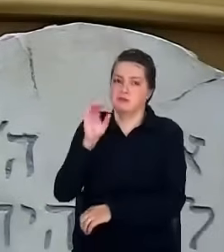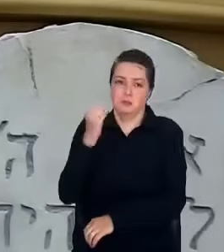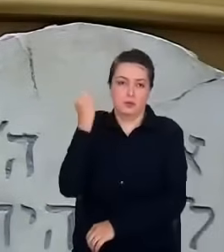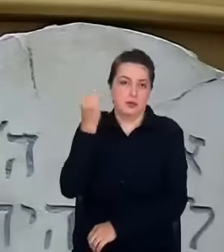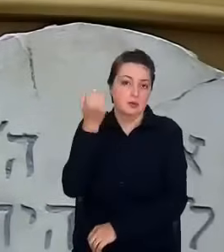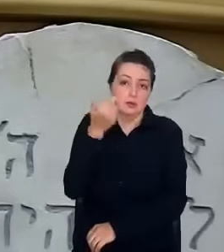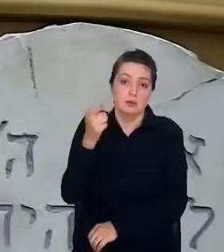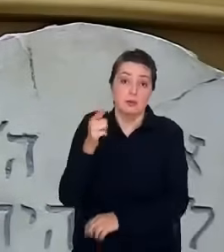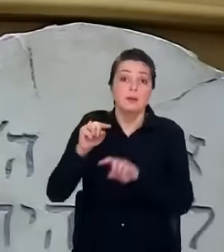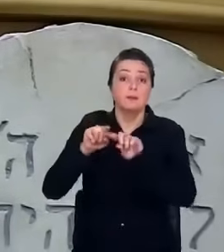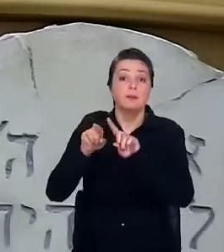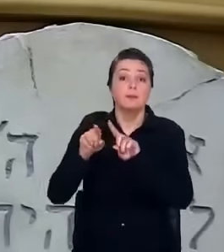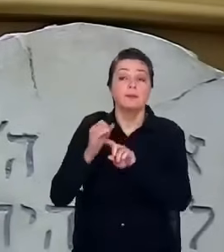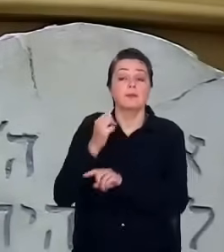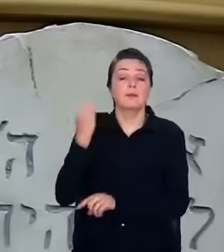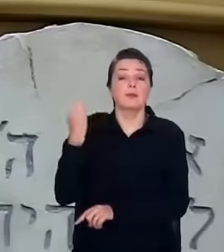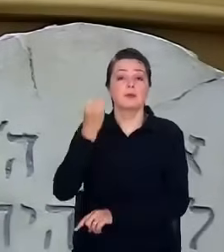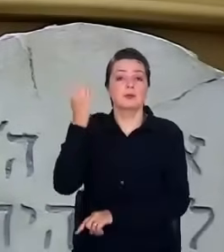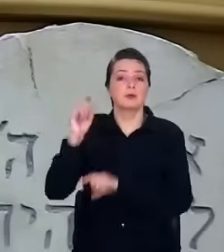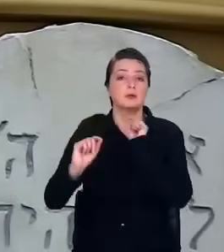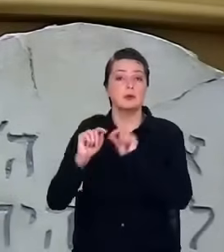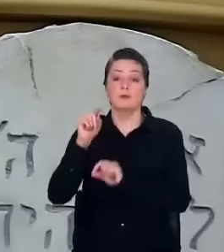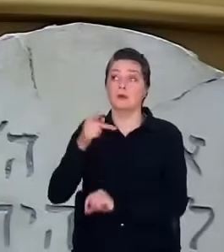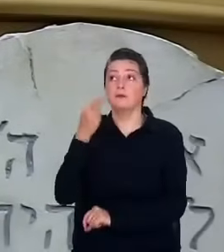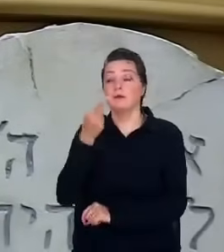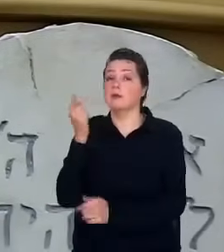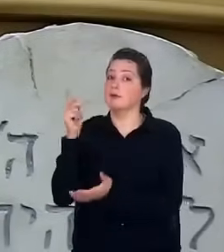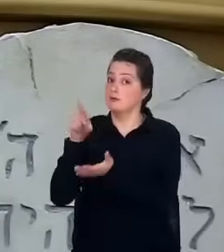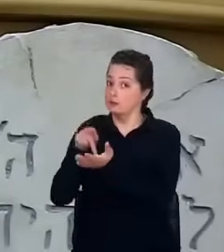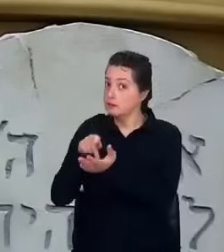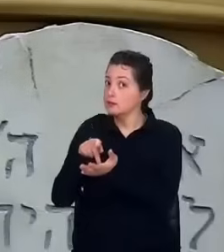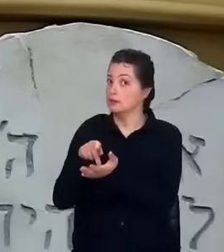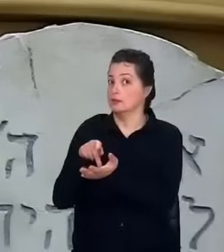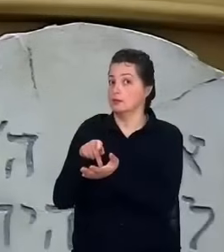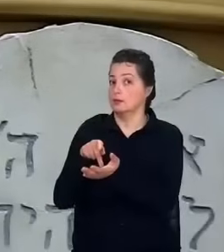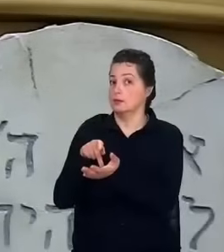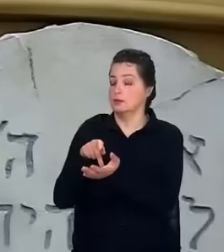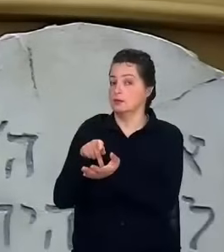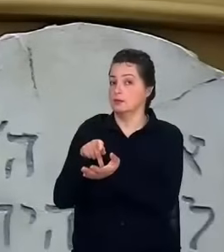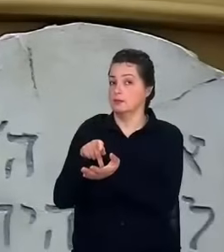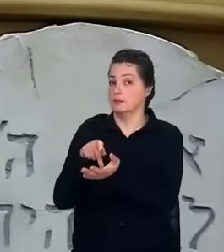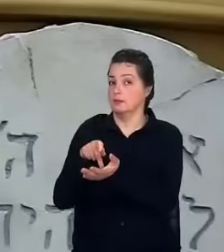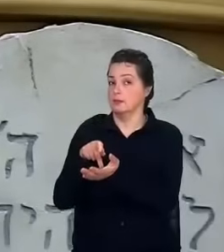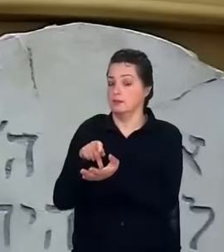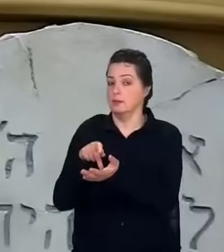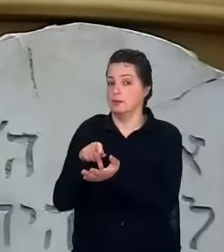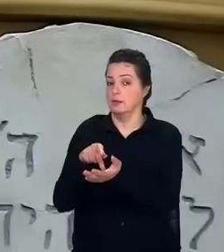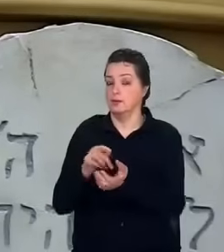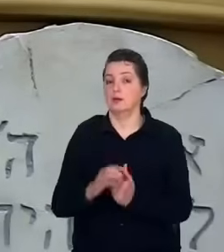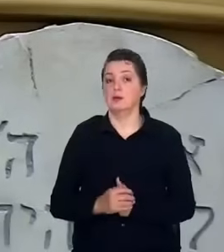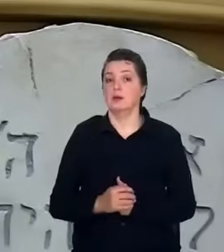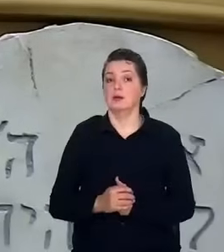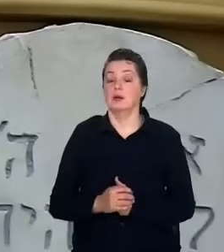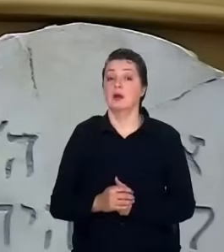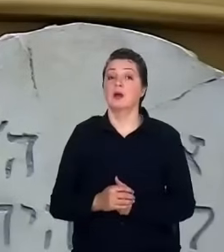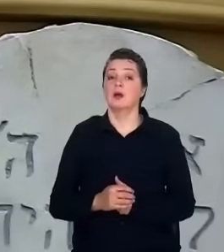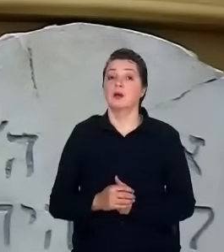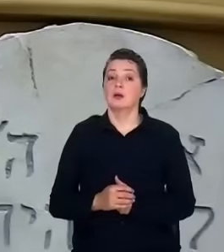que você seja sincera, sincero, honesto. E fale com Deus de acordo com a